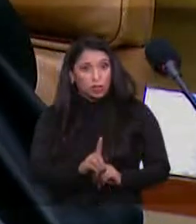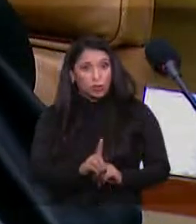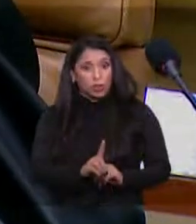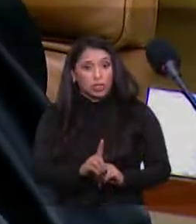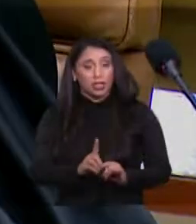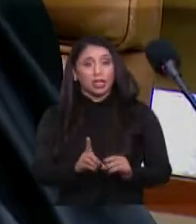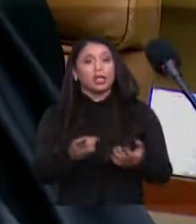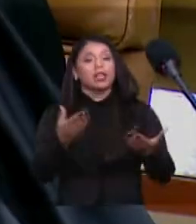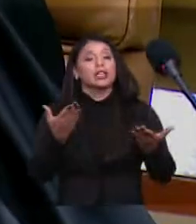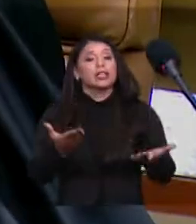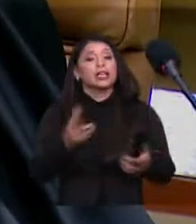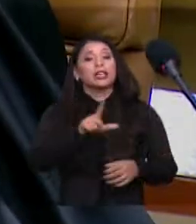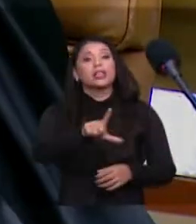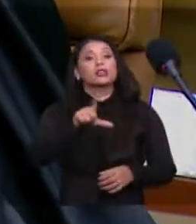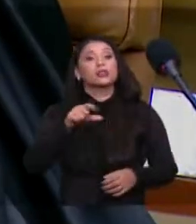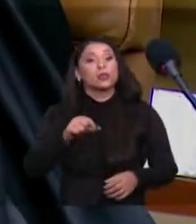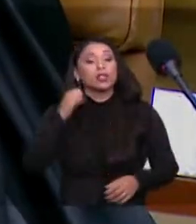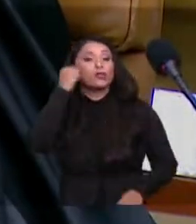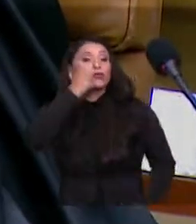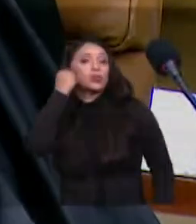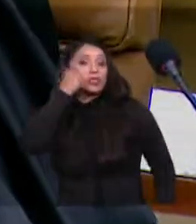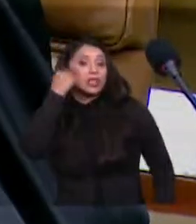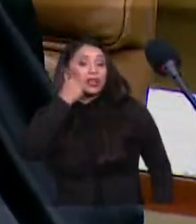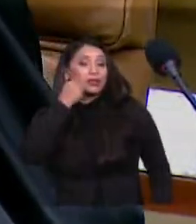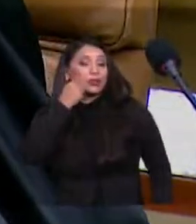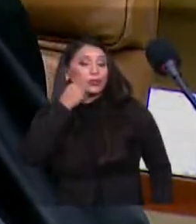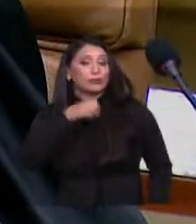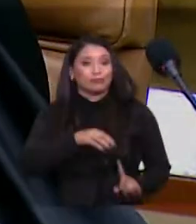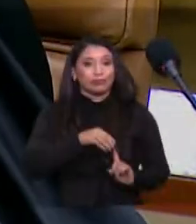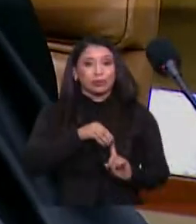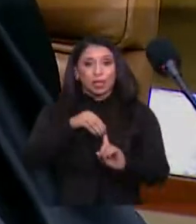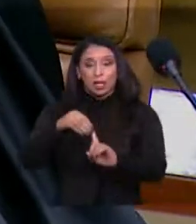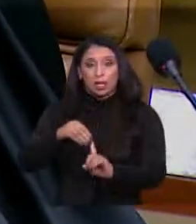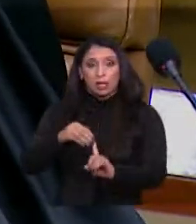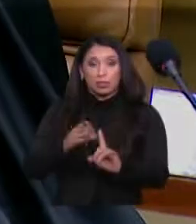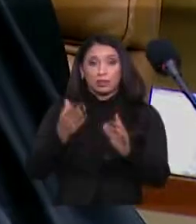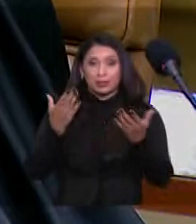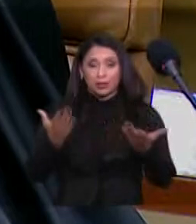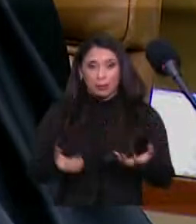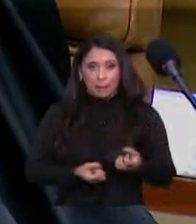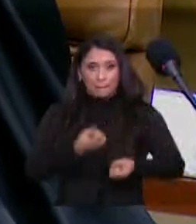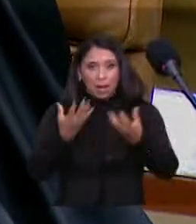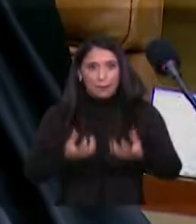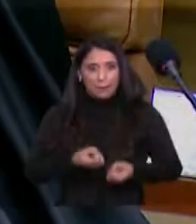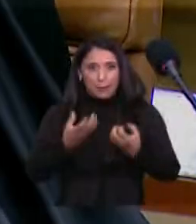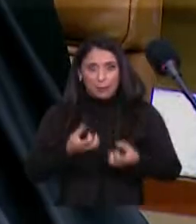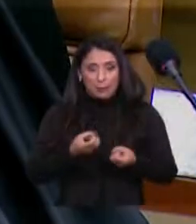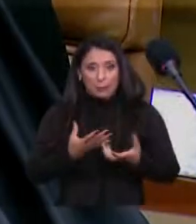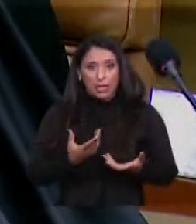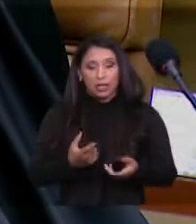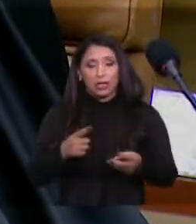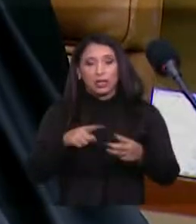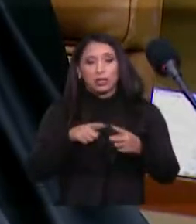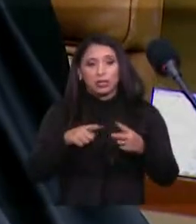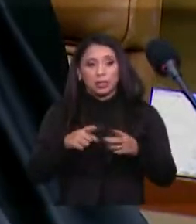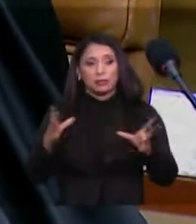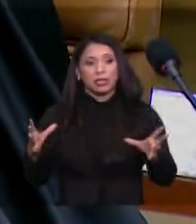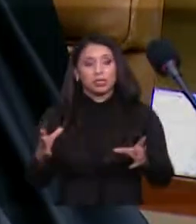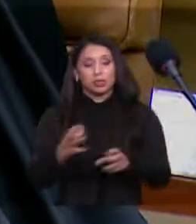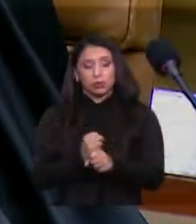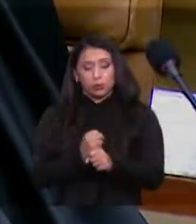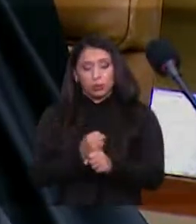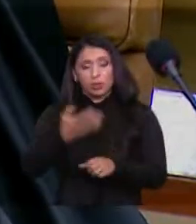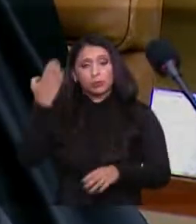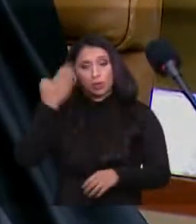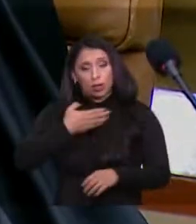do então Senador da República mas a essas declarações Somos duas provas que consideram